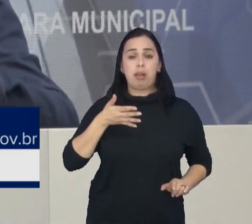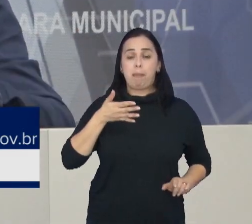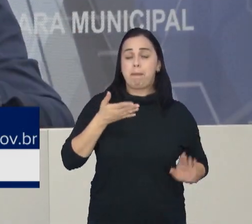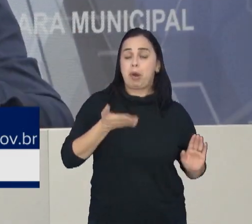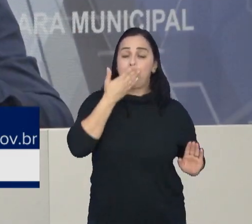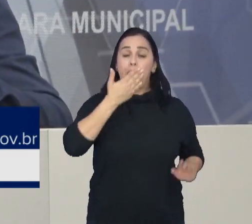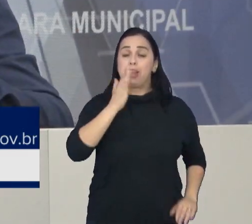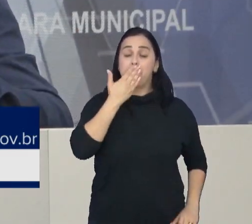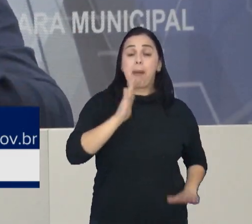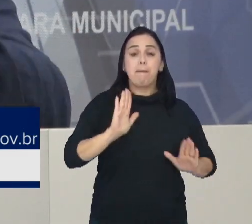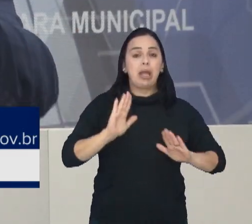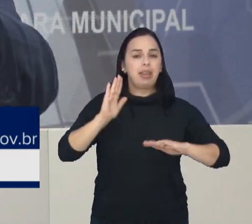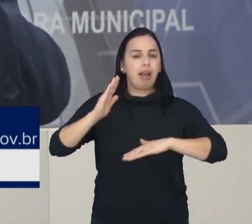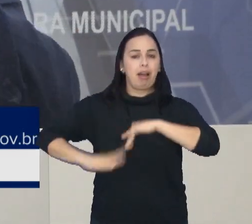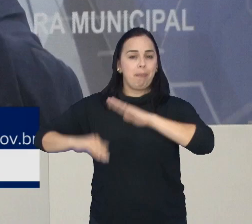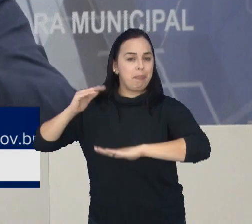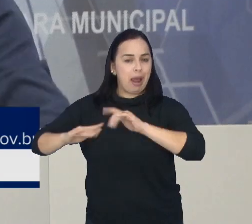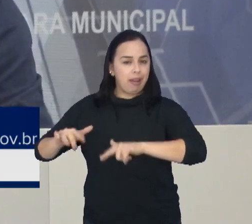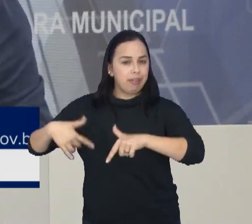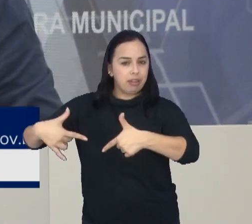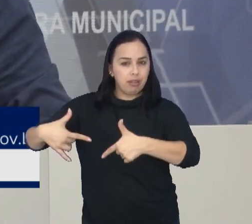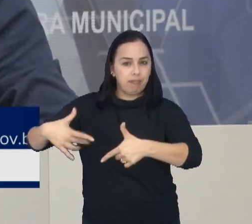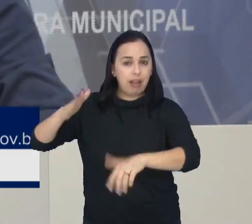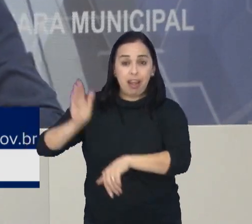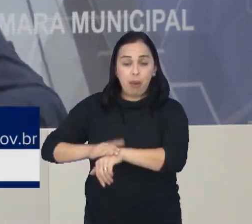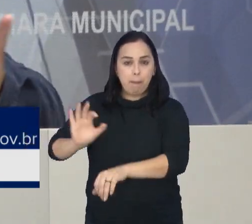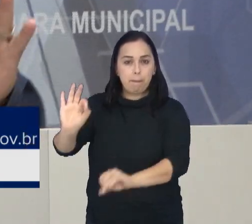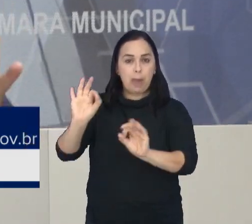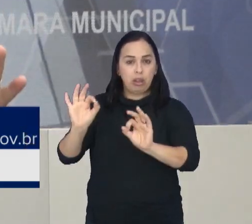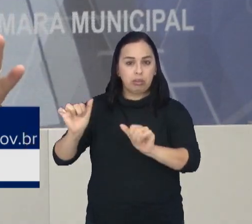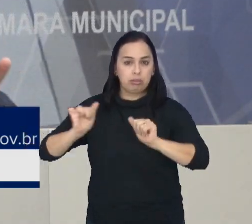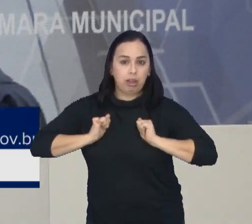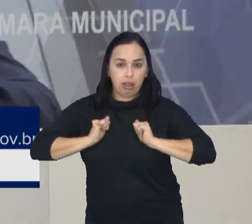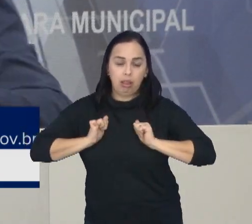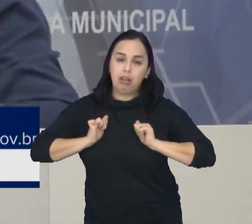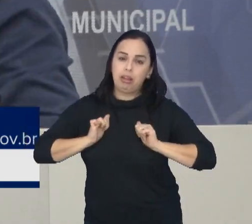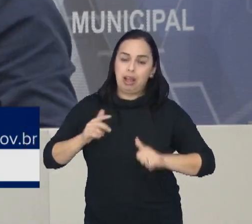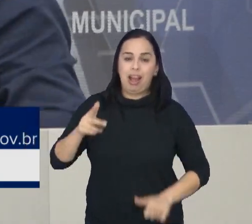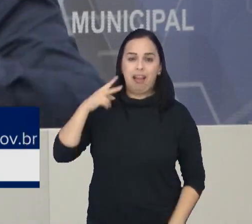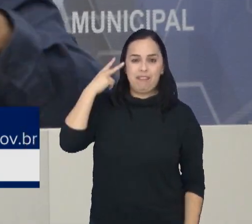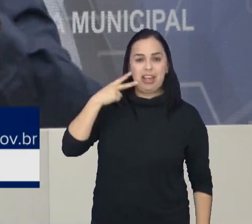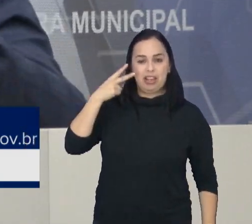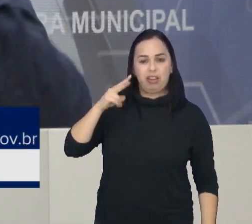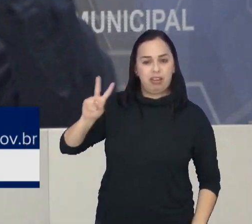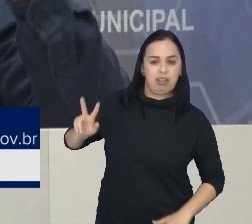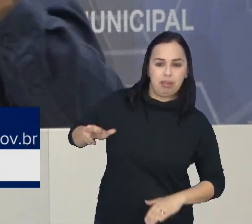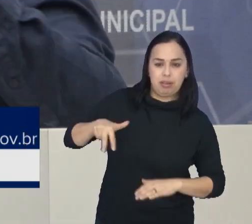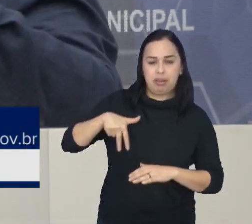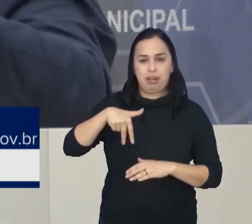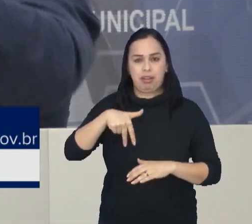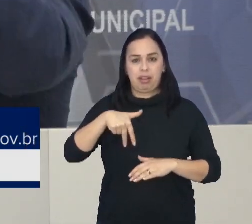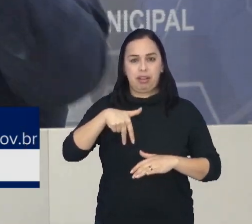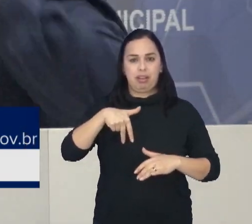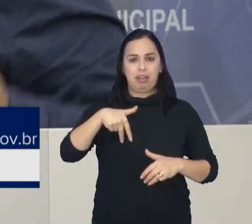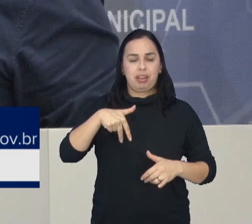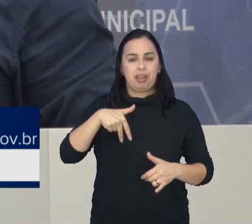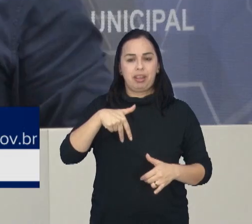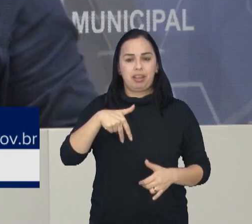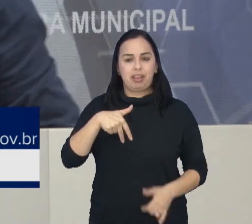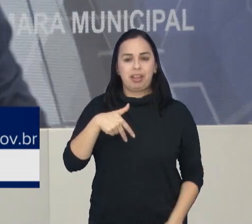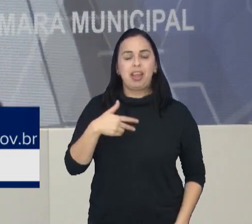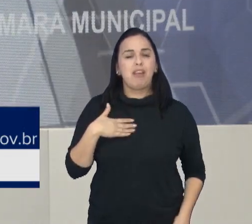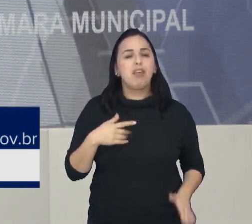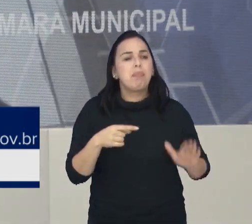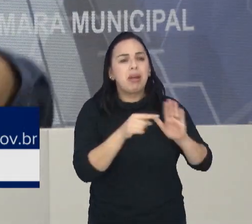fazem nada. Né? A vereadora veio aqui e falou o seguinte, até fui me informar com